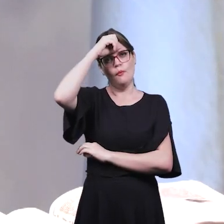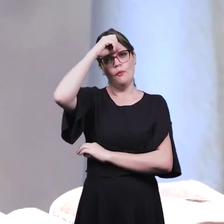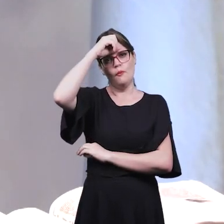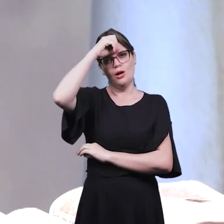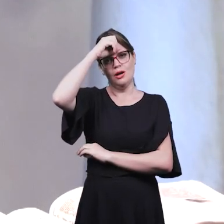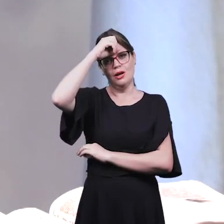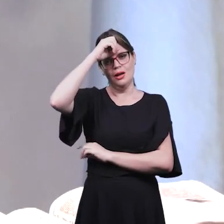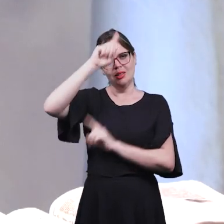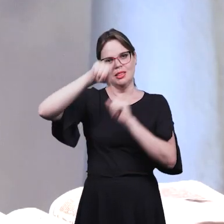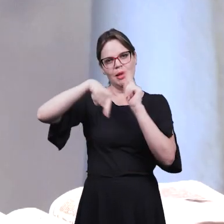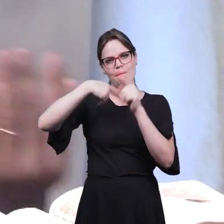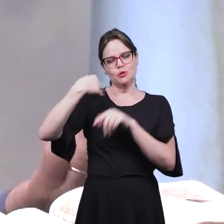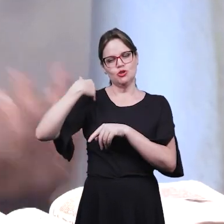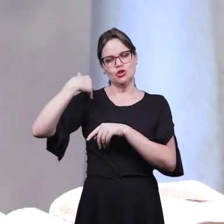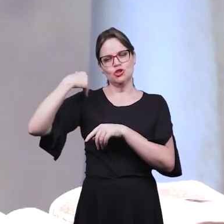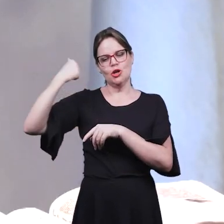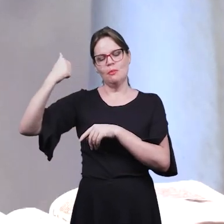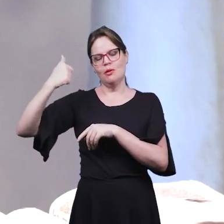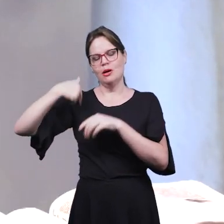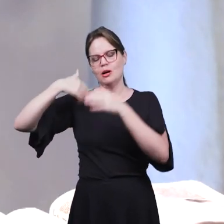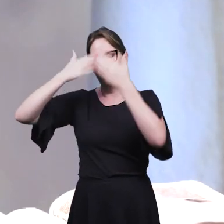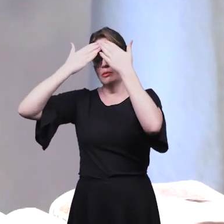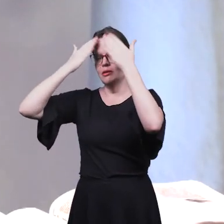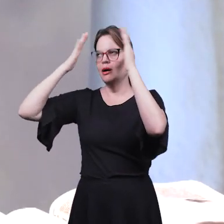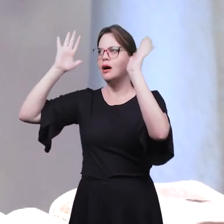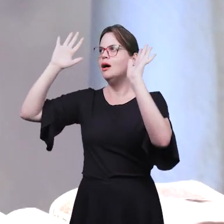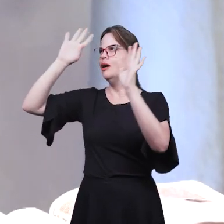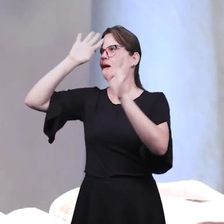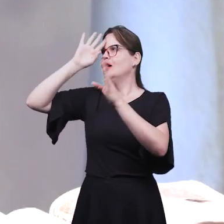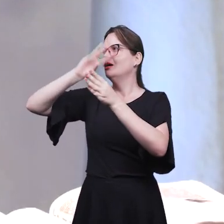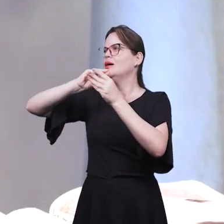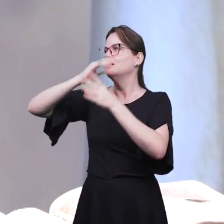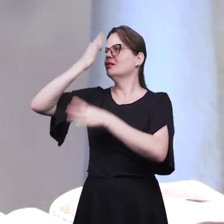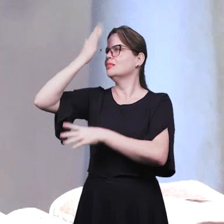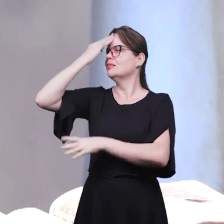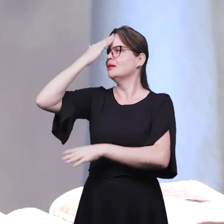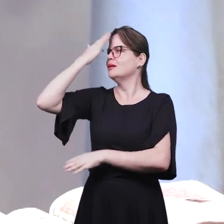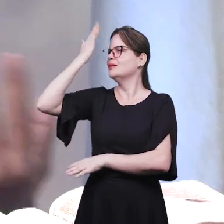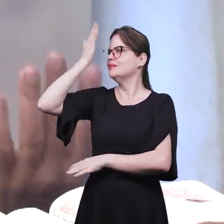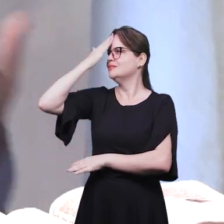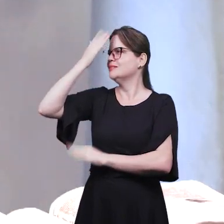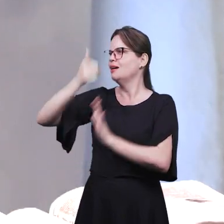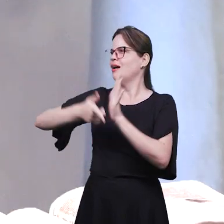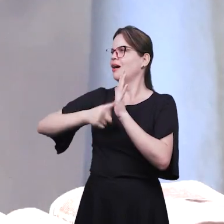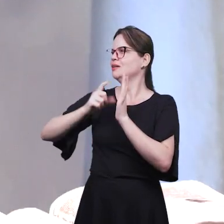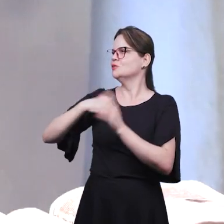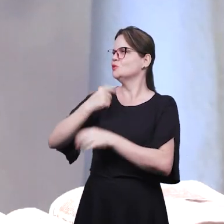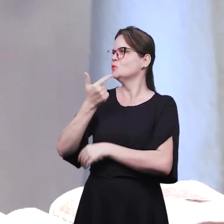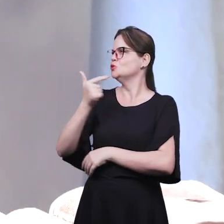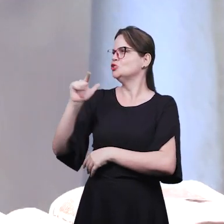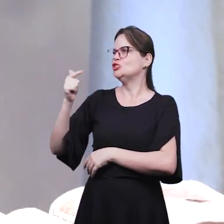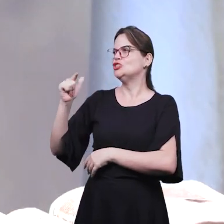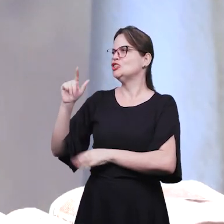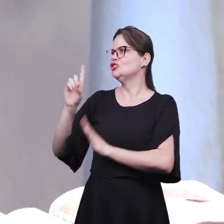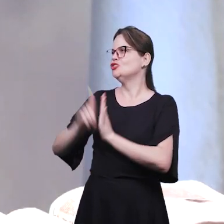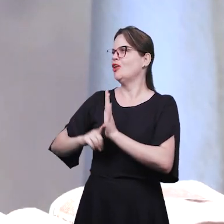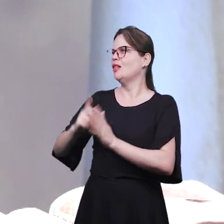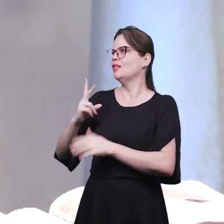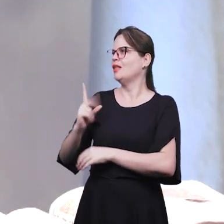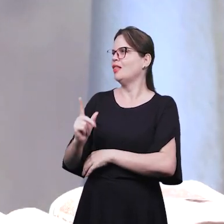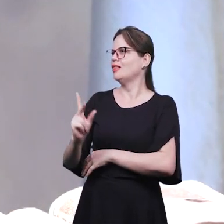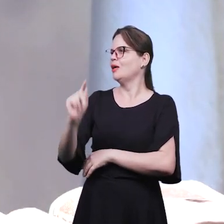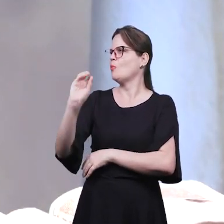eu vejo. Eu não entendia nada, agora eu entendo. Eu não tinha esperança de eternidade, agora eu tenho. Então que você tenha